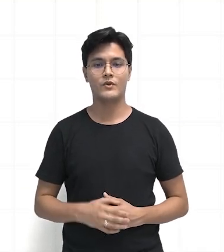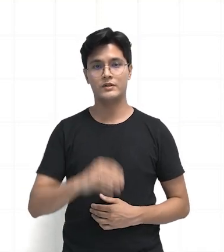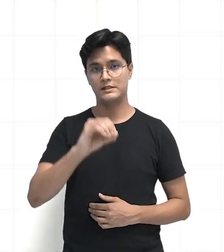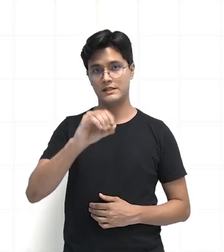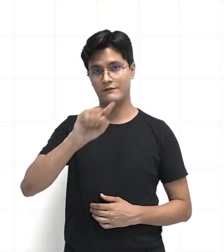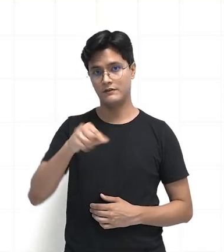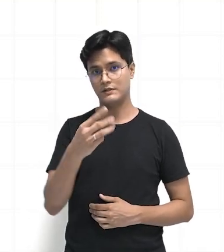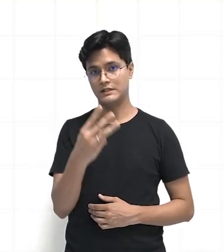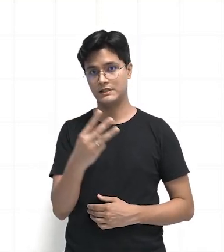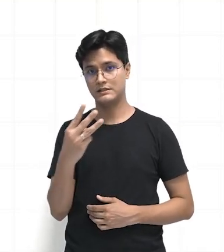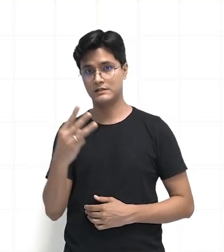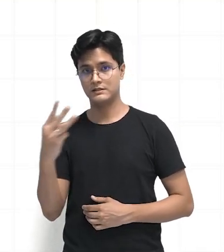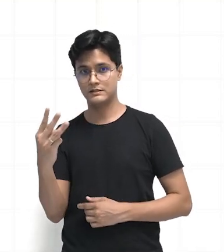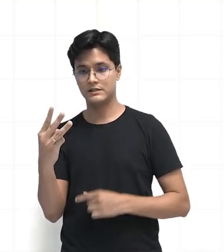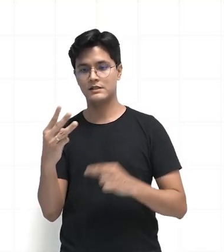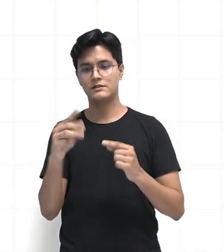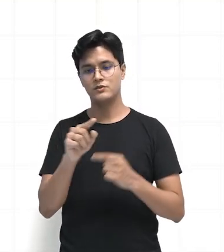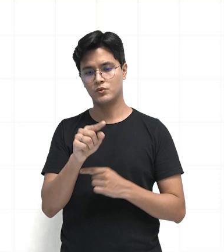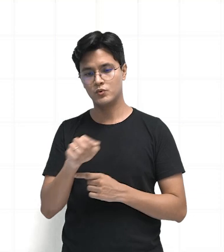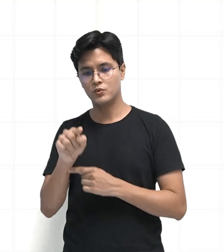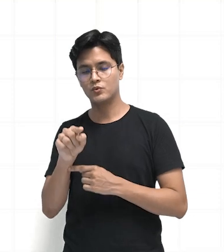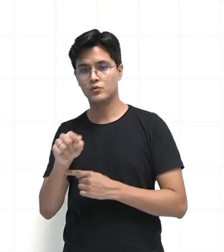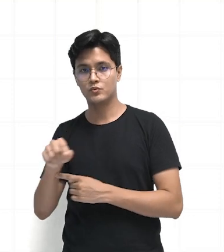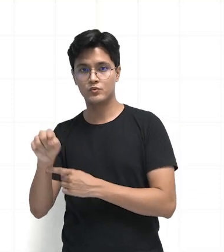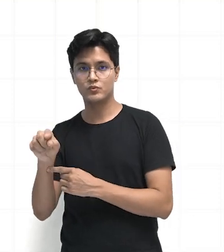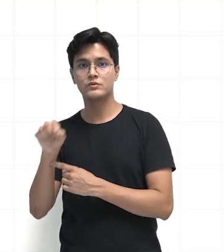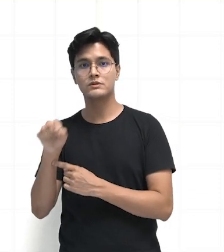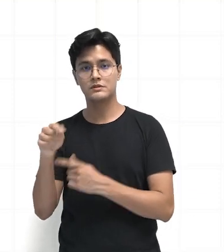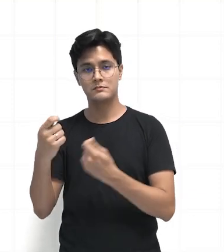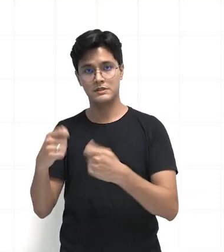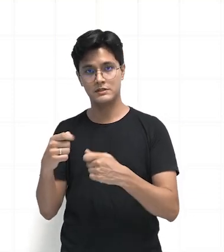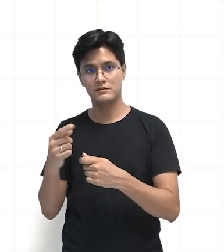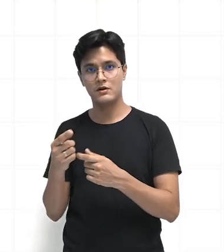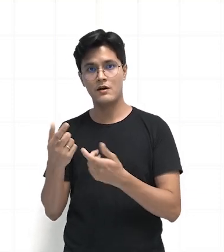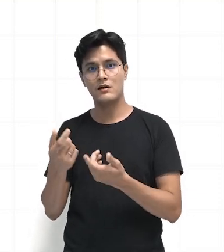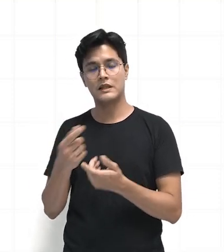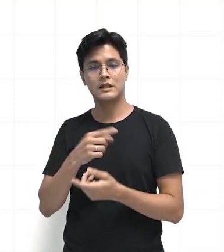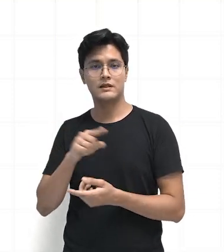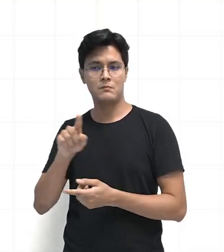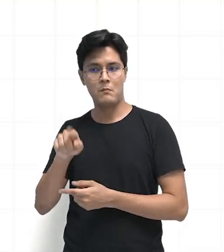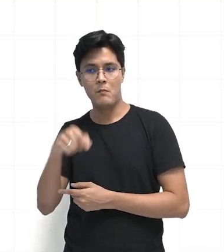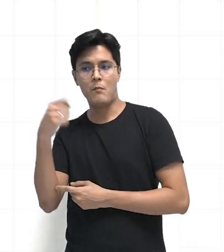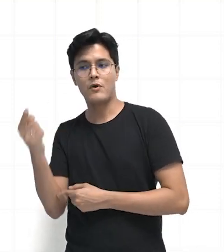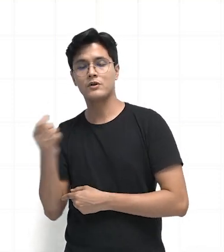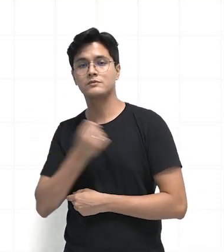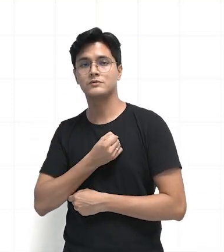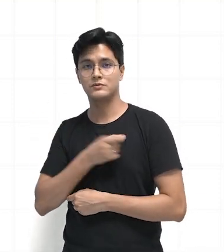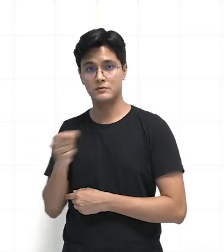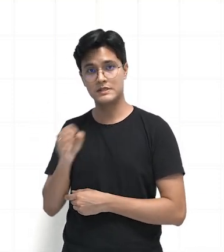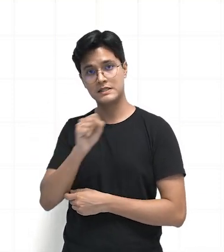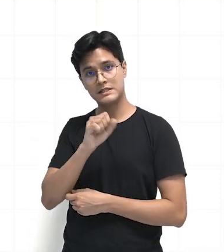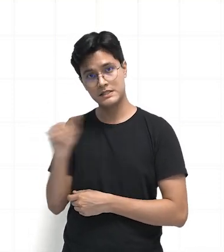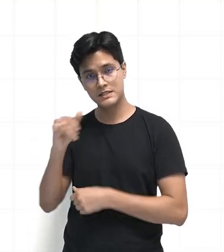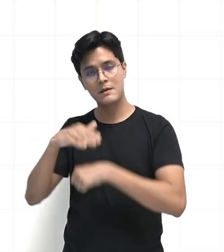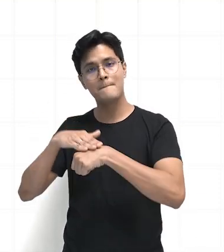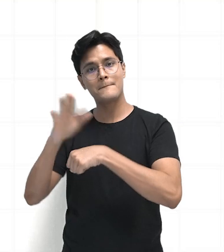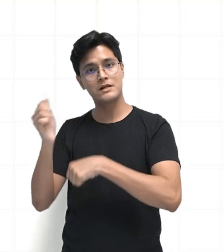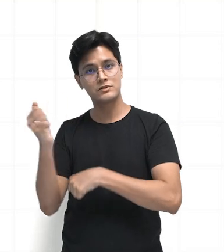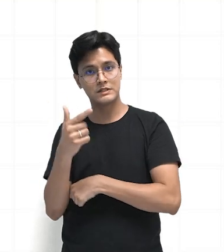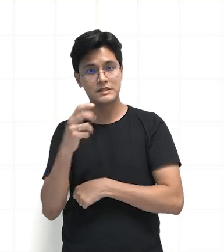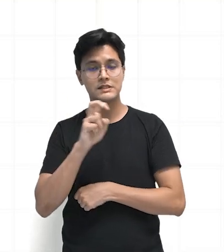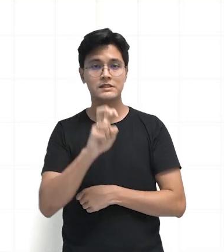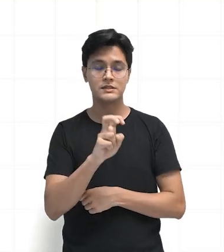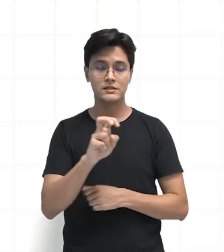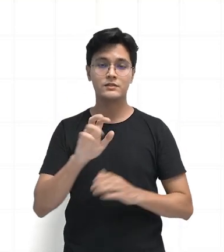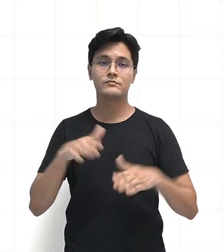casas decimais, o que que eu faço? Analiso o próximo termo. Se ele for maior ou igual a 5,